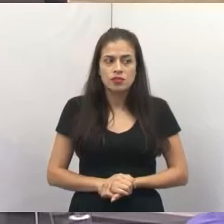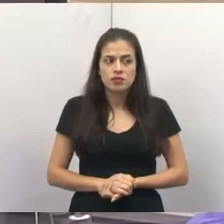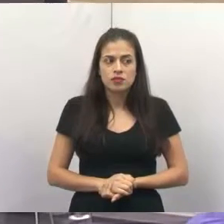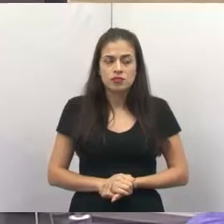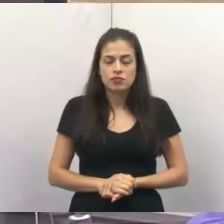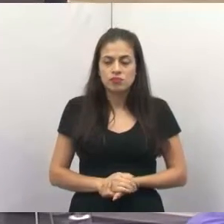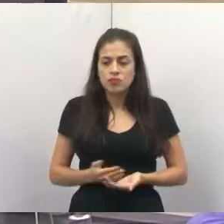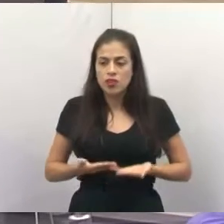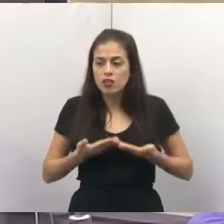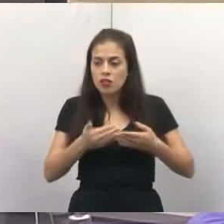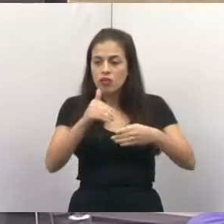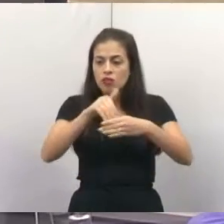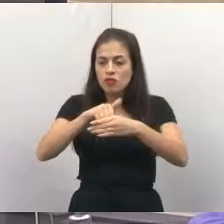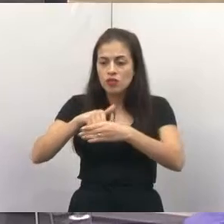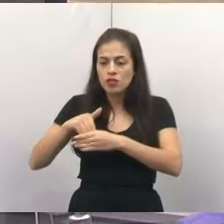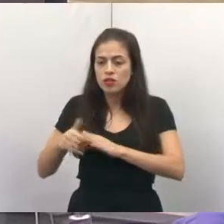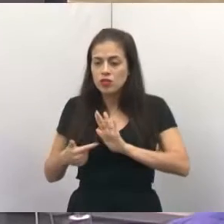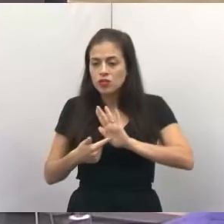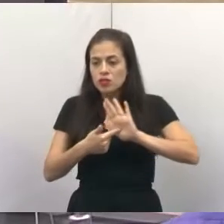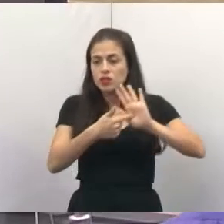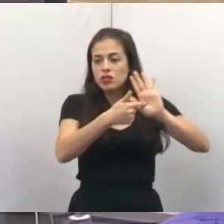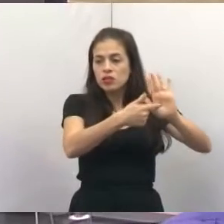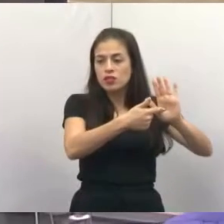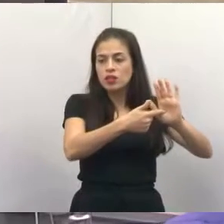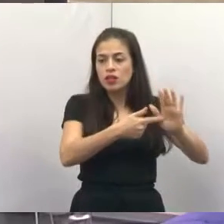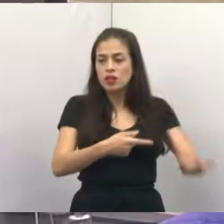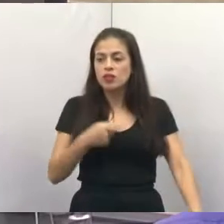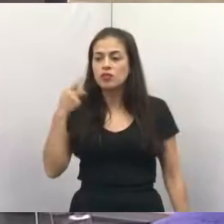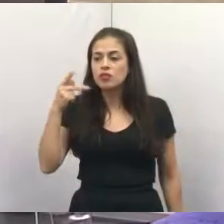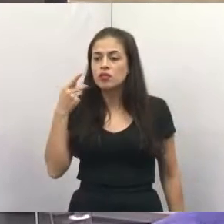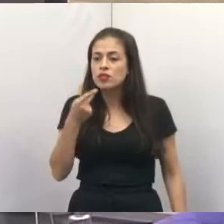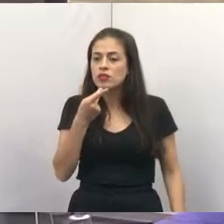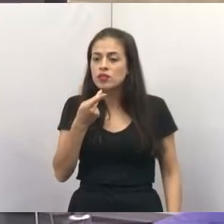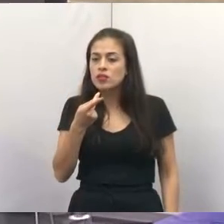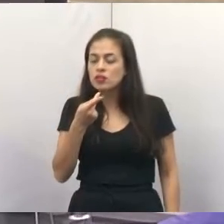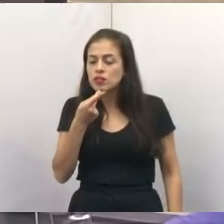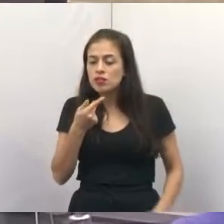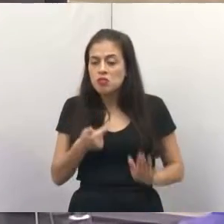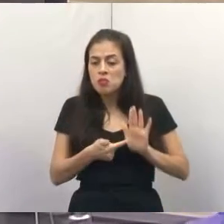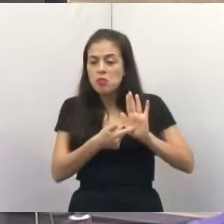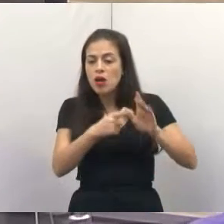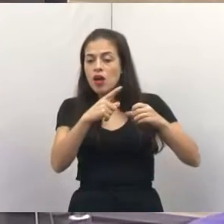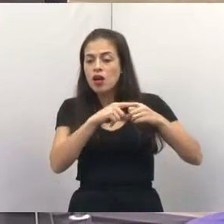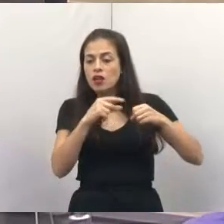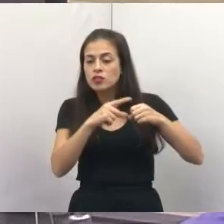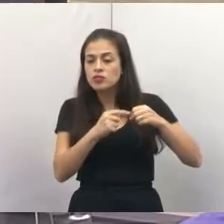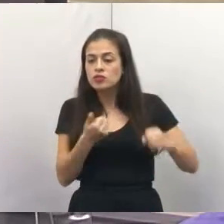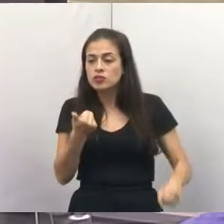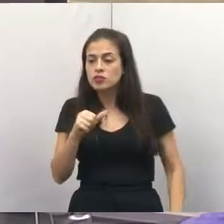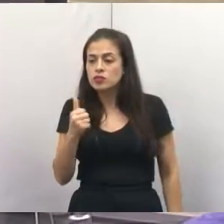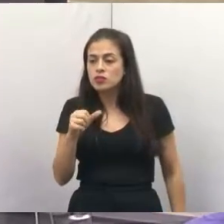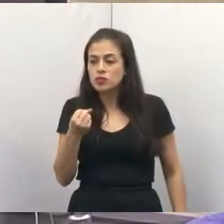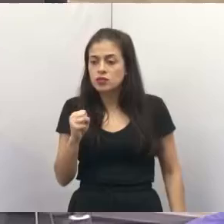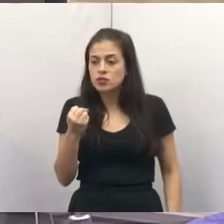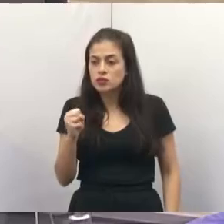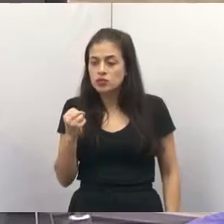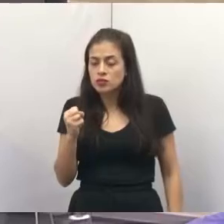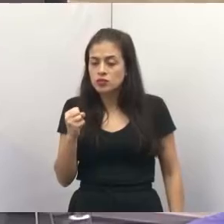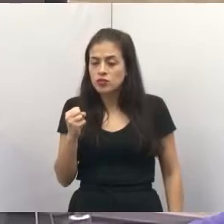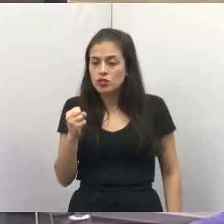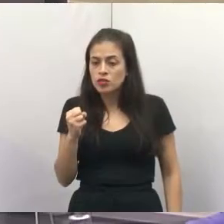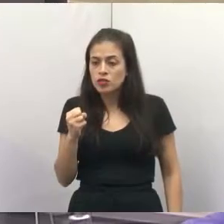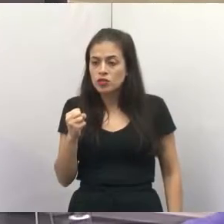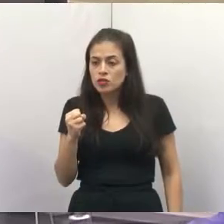Coloco agora em votação o destaque do vereador Hernani, referente ao artigo 118 Vereadores contrários ao